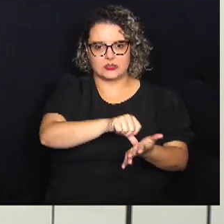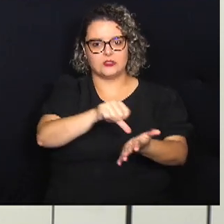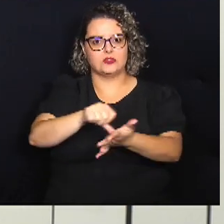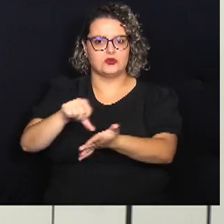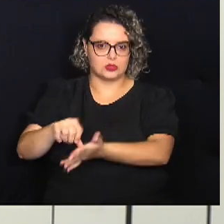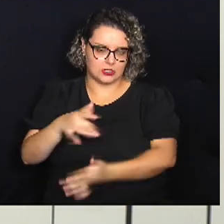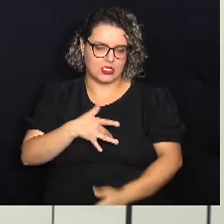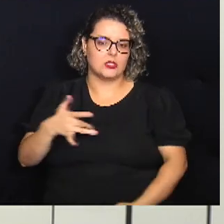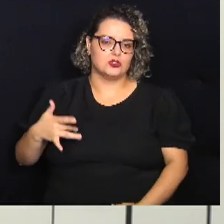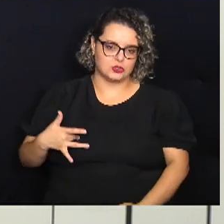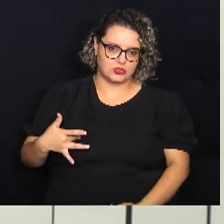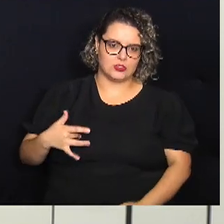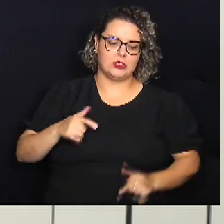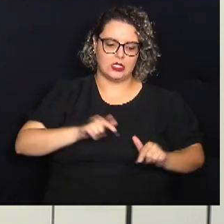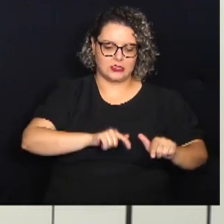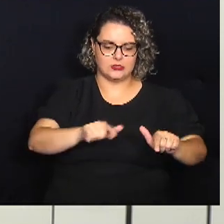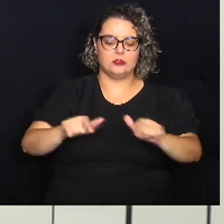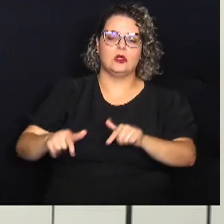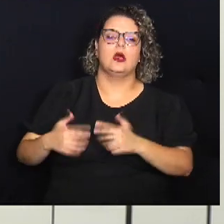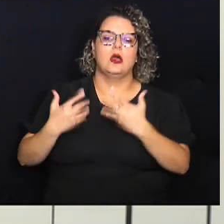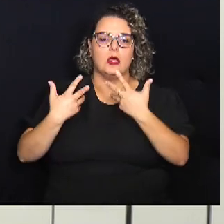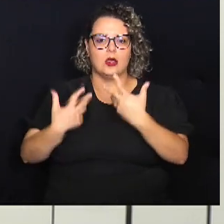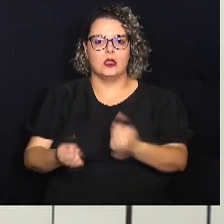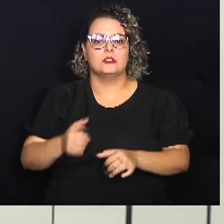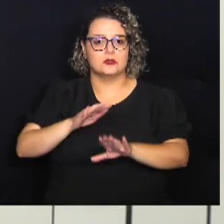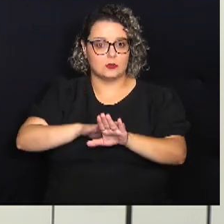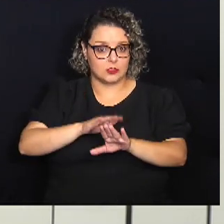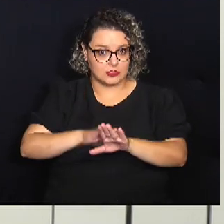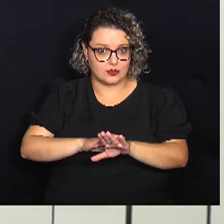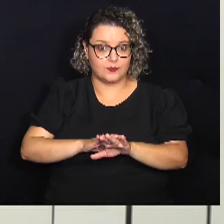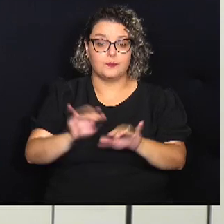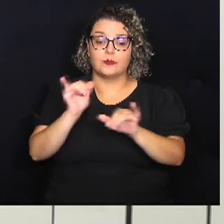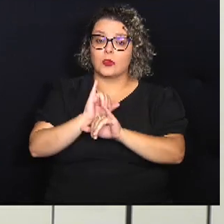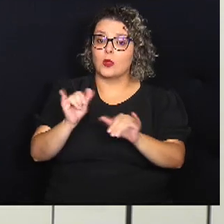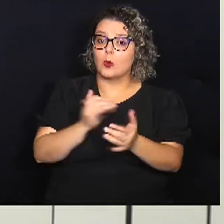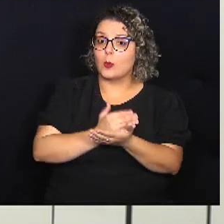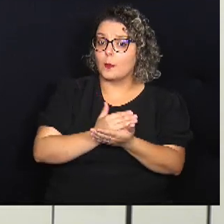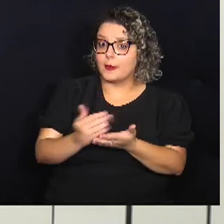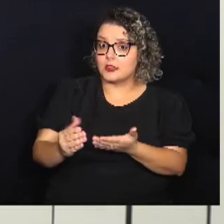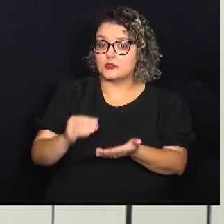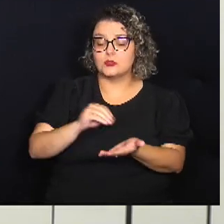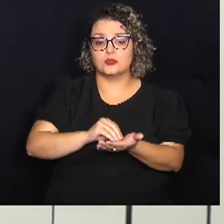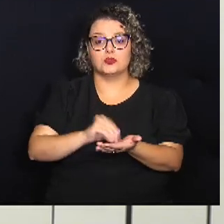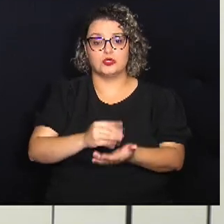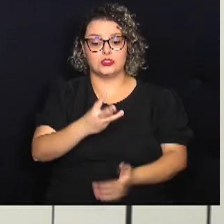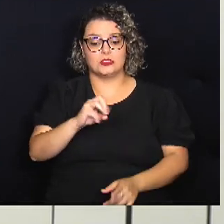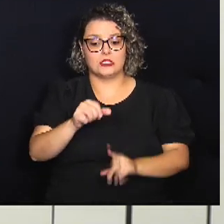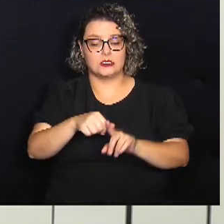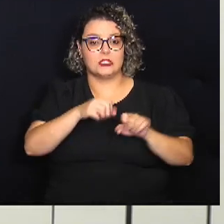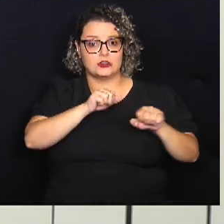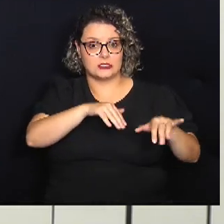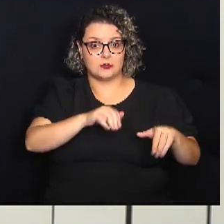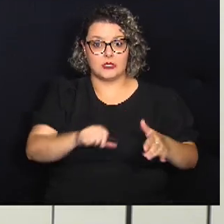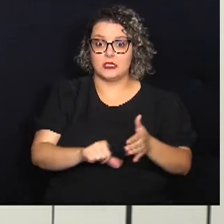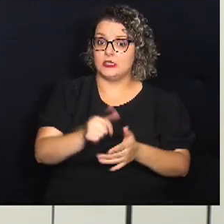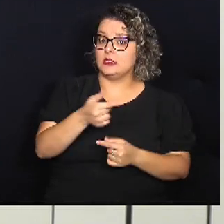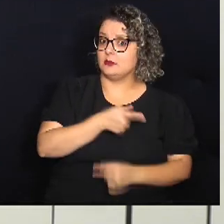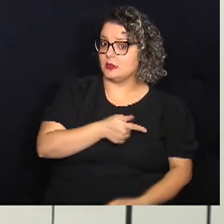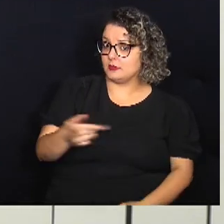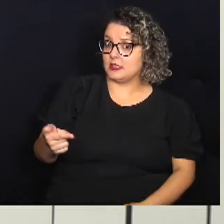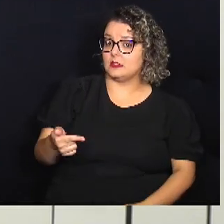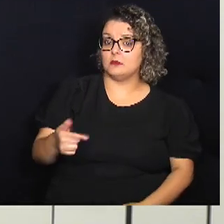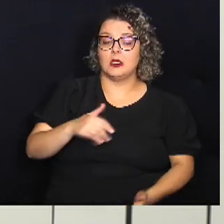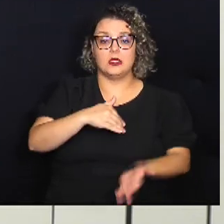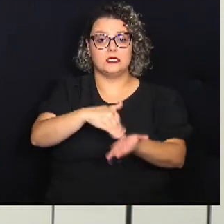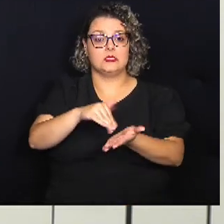saúde e nesses locais que estão recebendo a ação. A campanha começou no último dia 30 de setembro e já na primeira semana, a